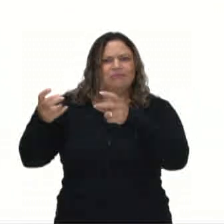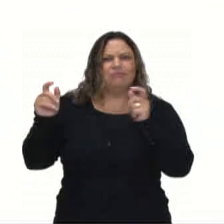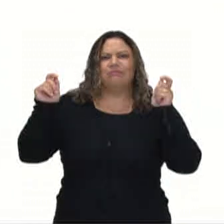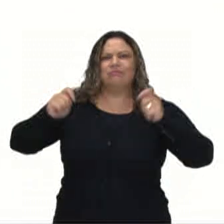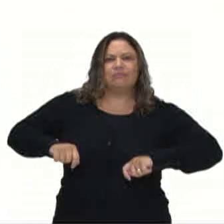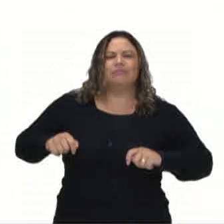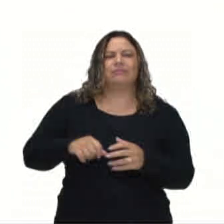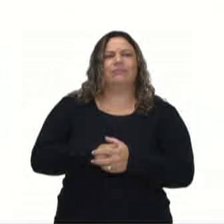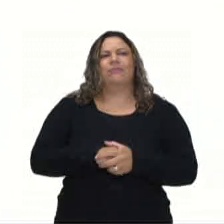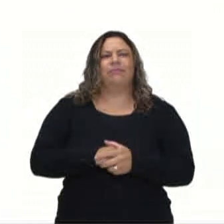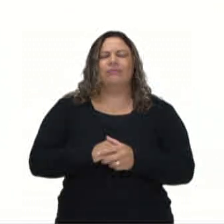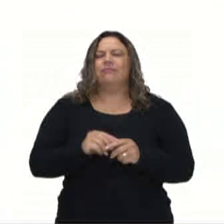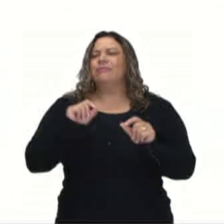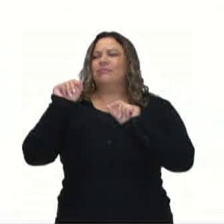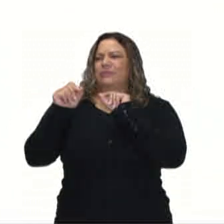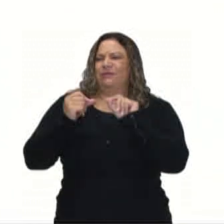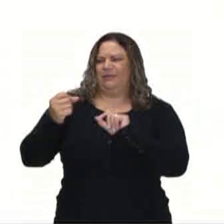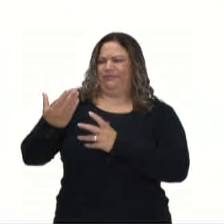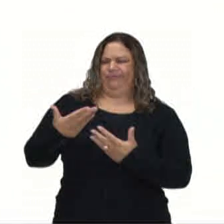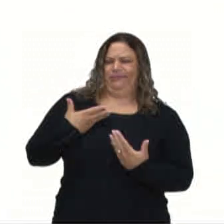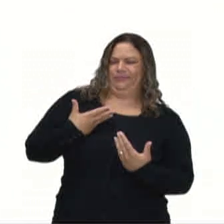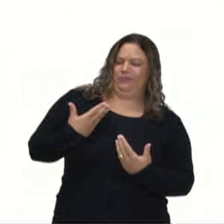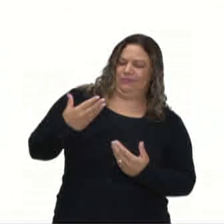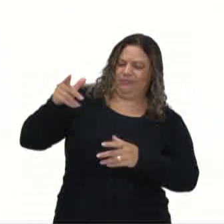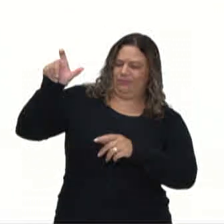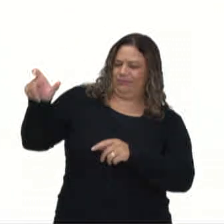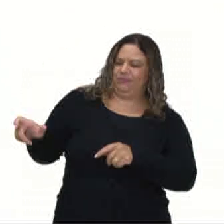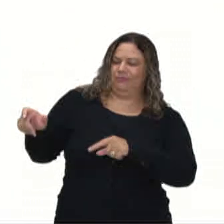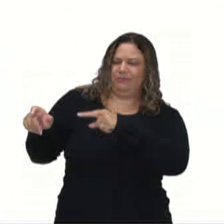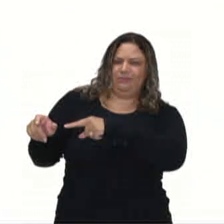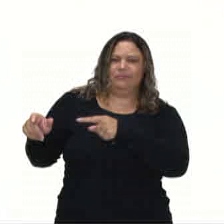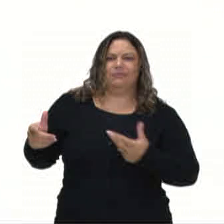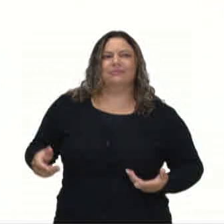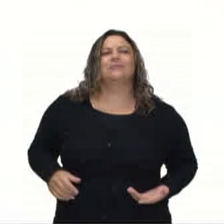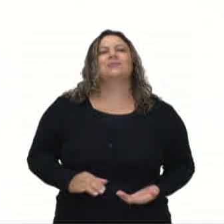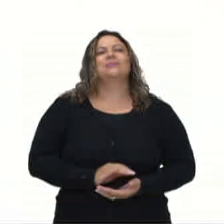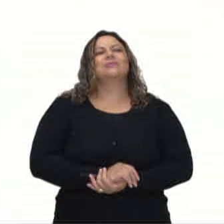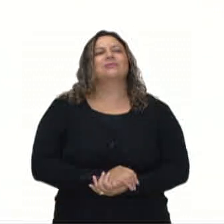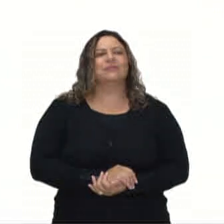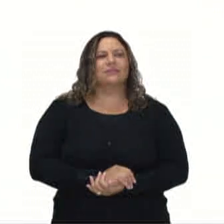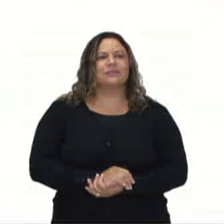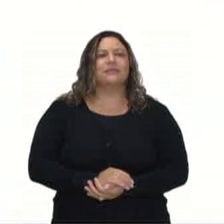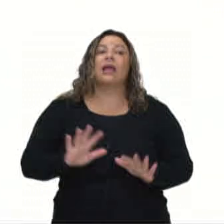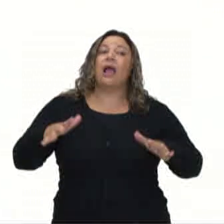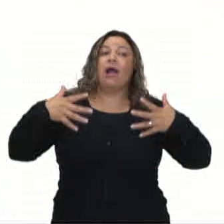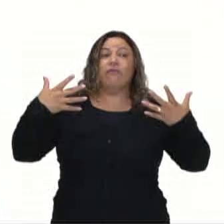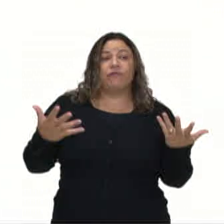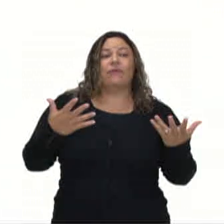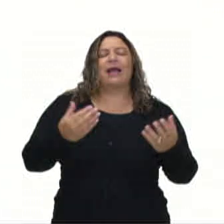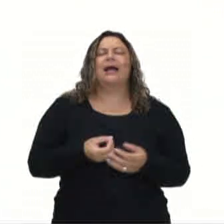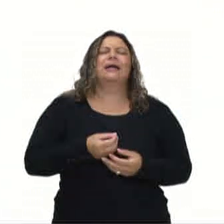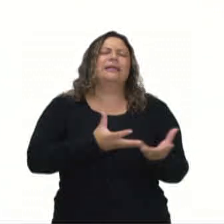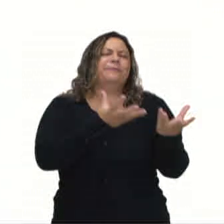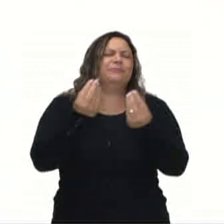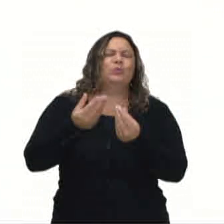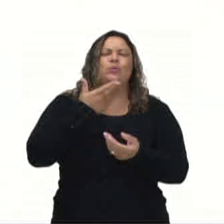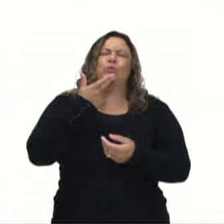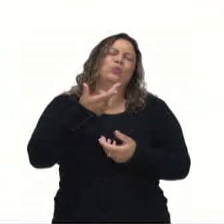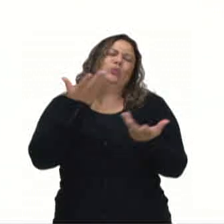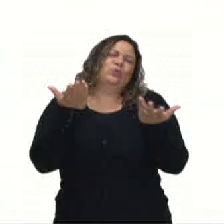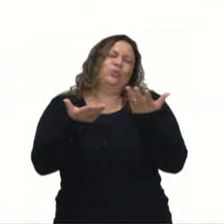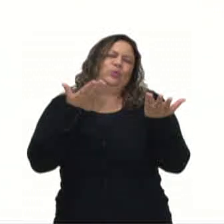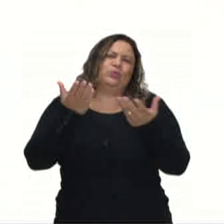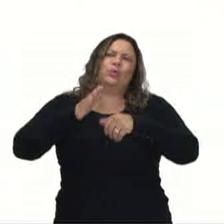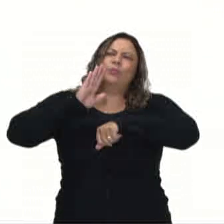dessas microparcerias que deixam a vida menos desoladora. Fala-se muito mal de papos sobre